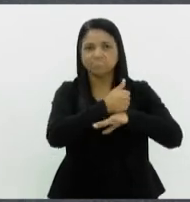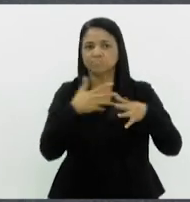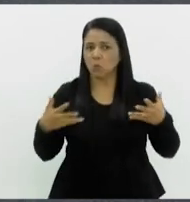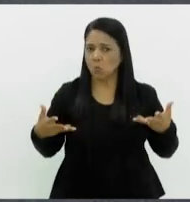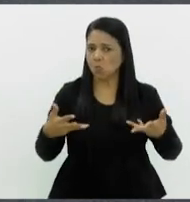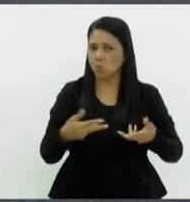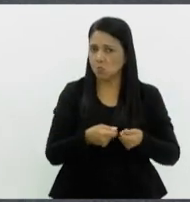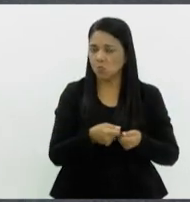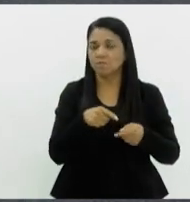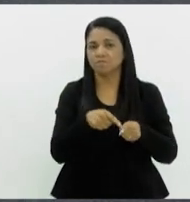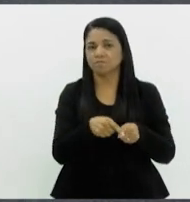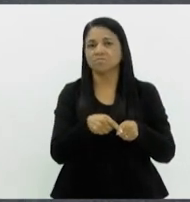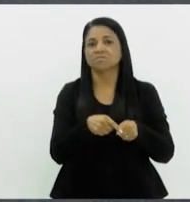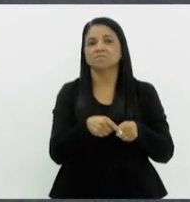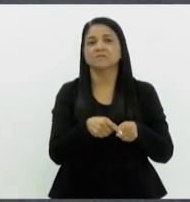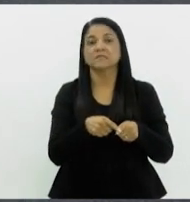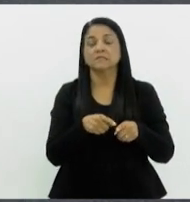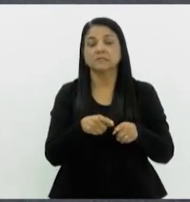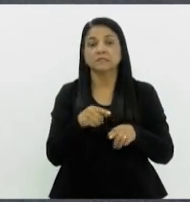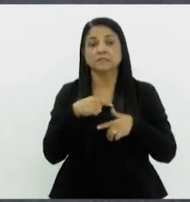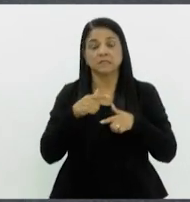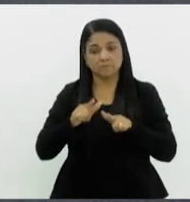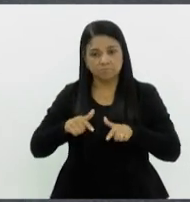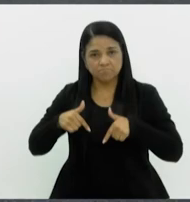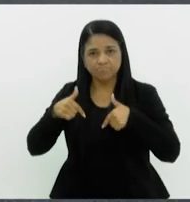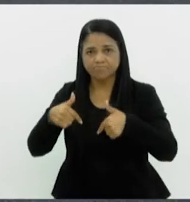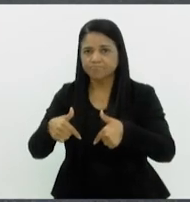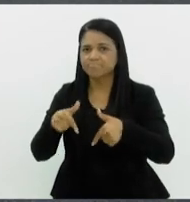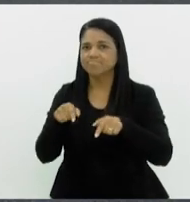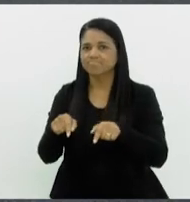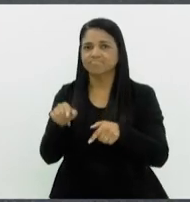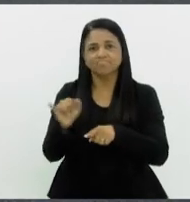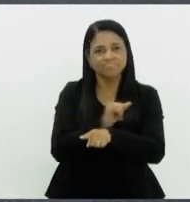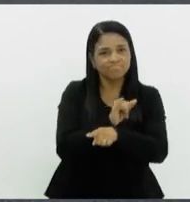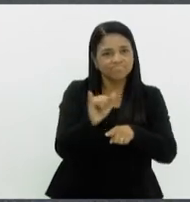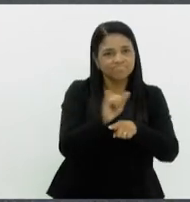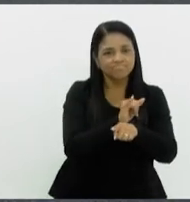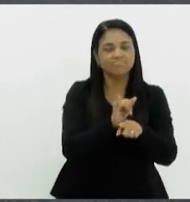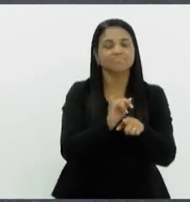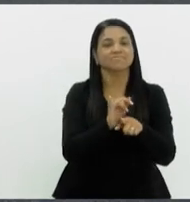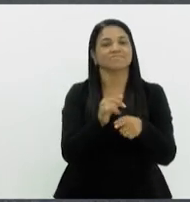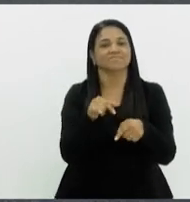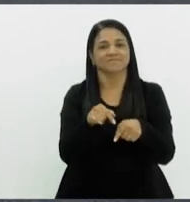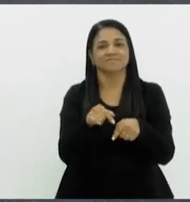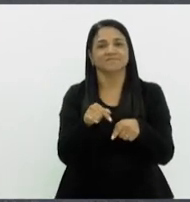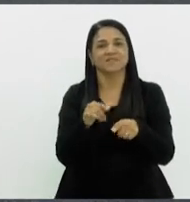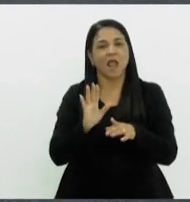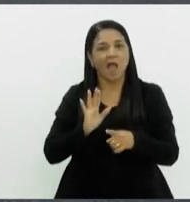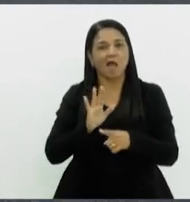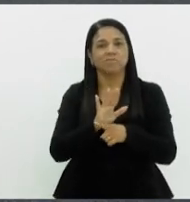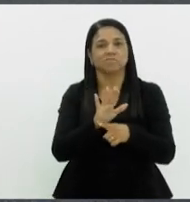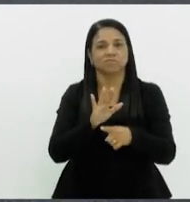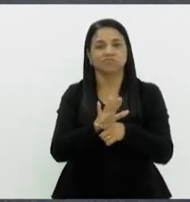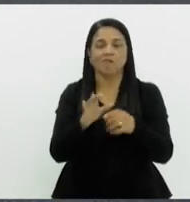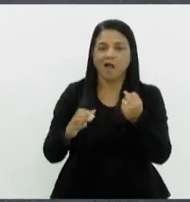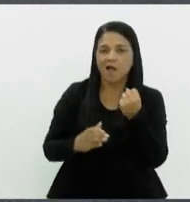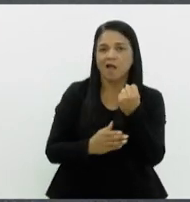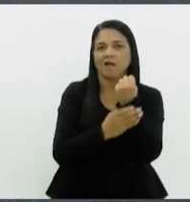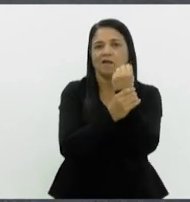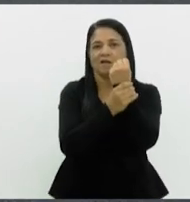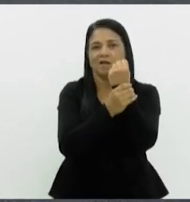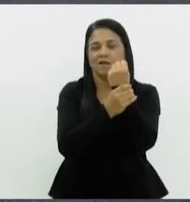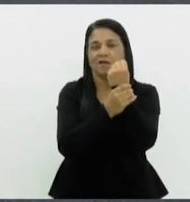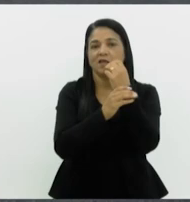e que carrega em suas missões estratégicas ações que contribuem para a garantia e